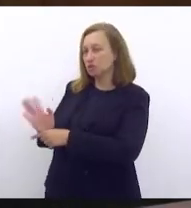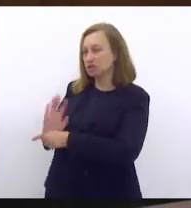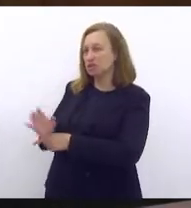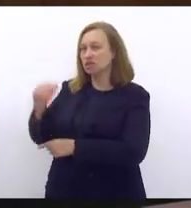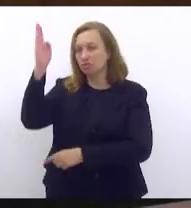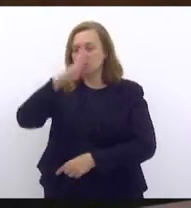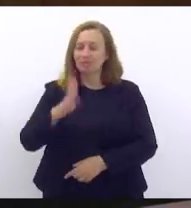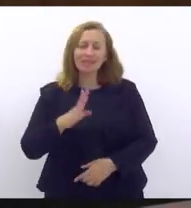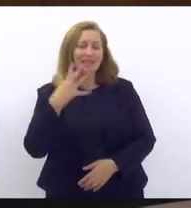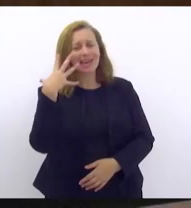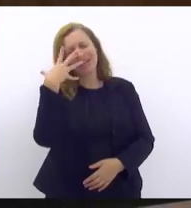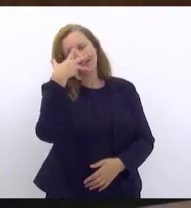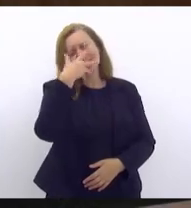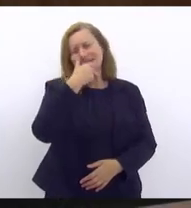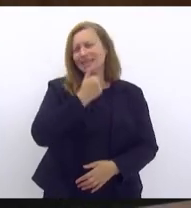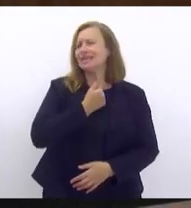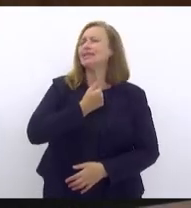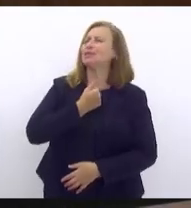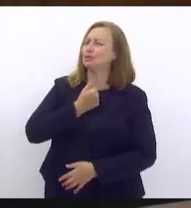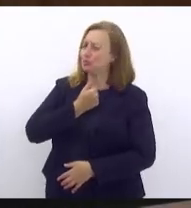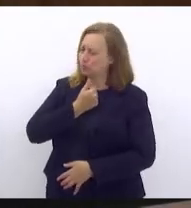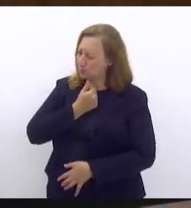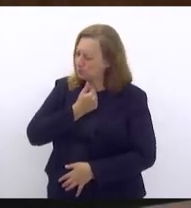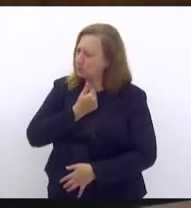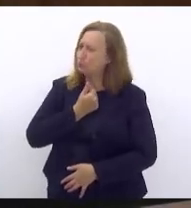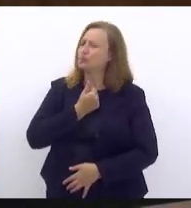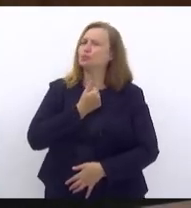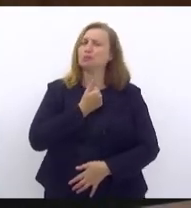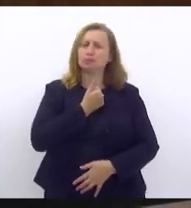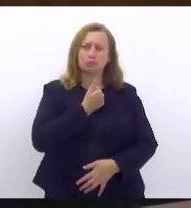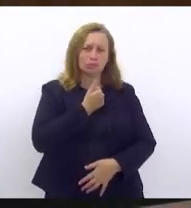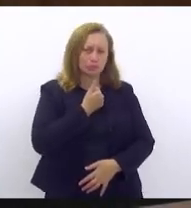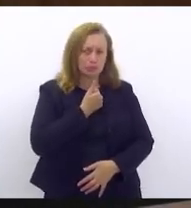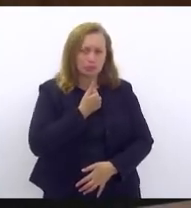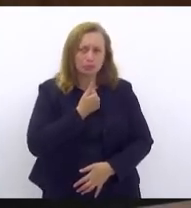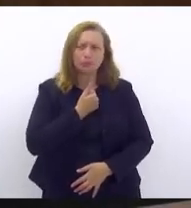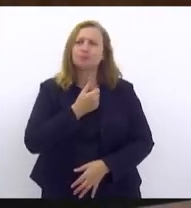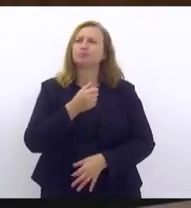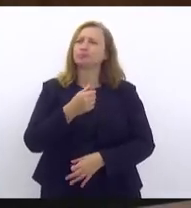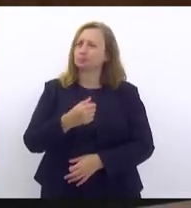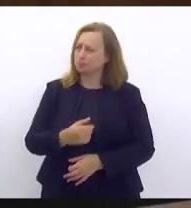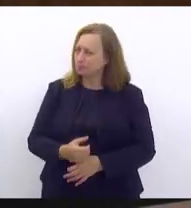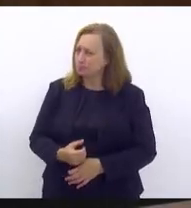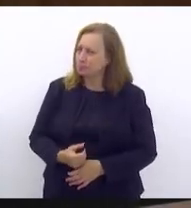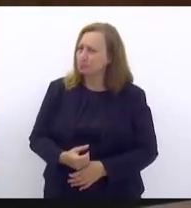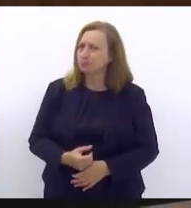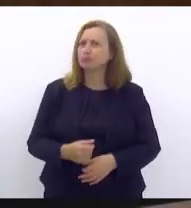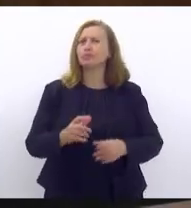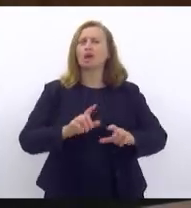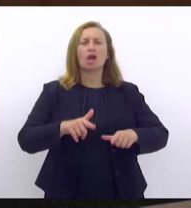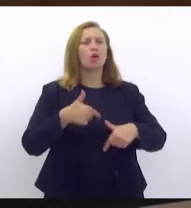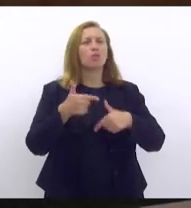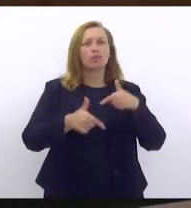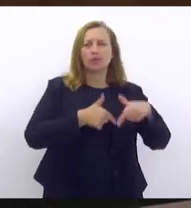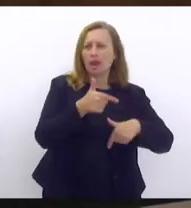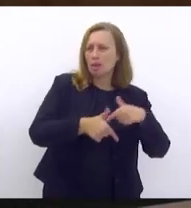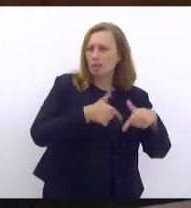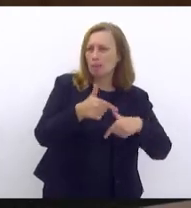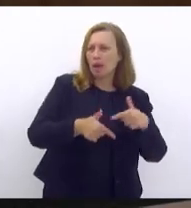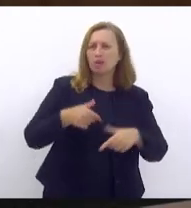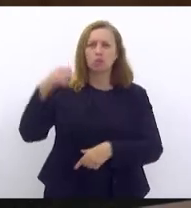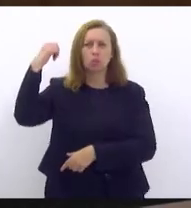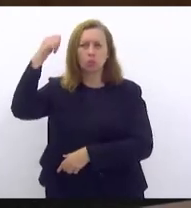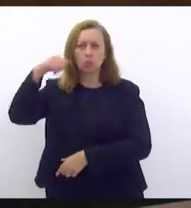que é belíssimo, que tem as suas especificidades em relação à duração do plano, em relação ao emprego de atores com a